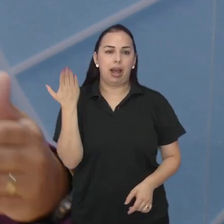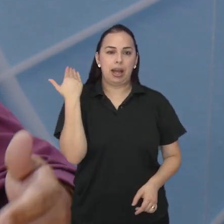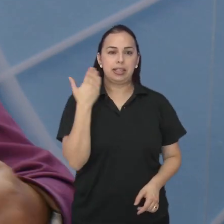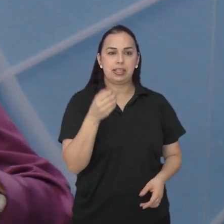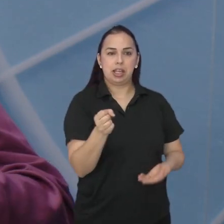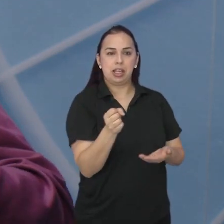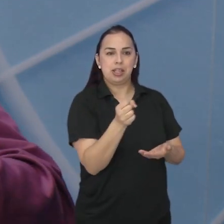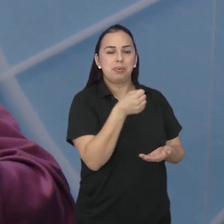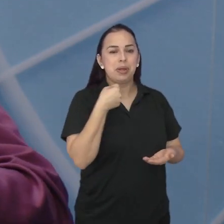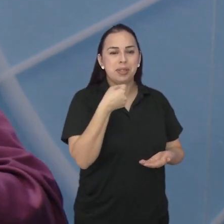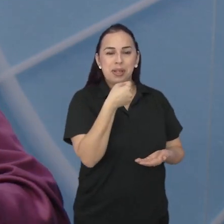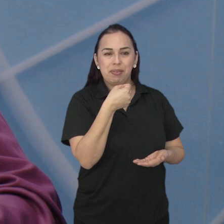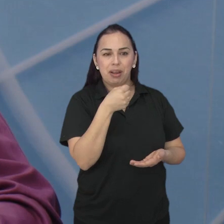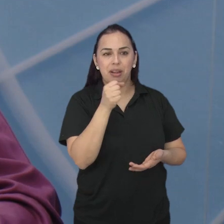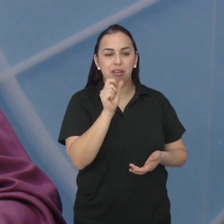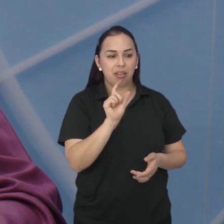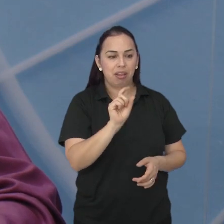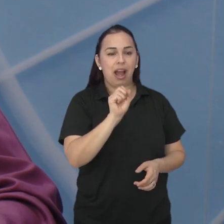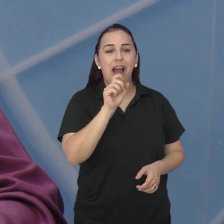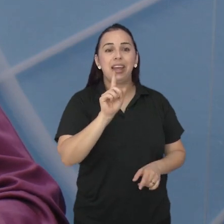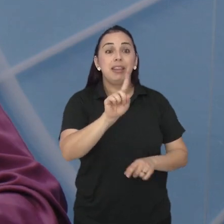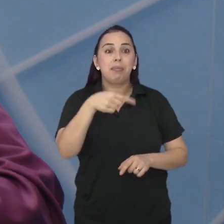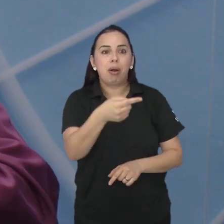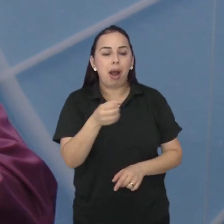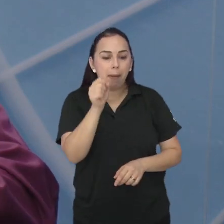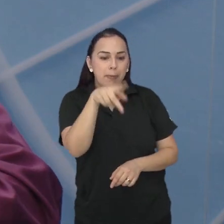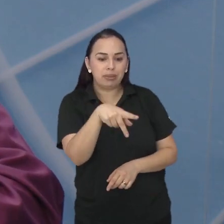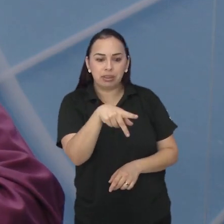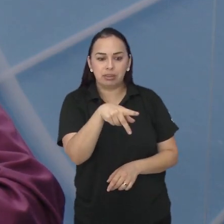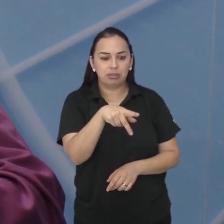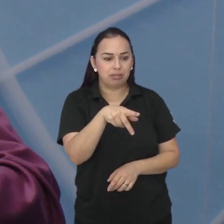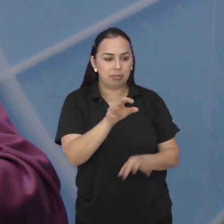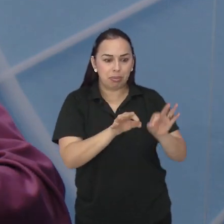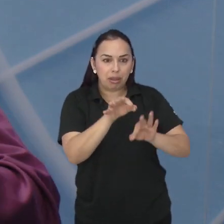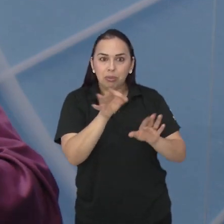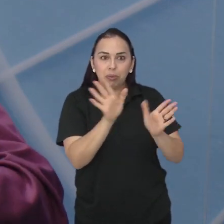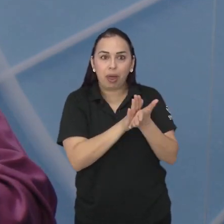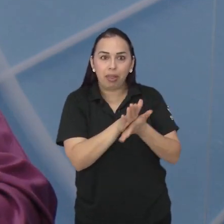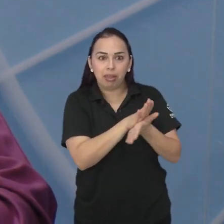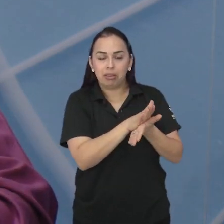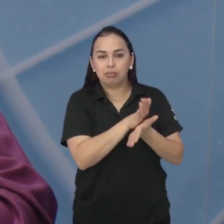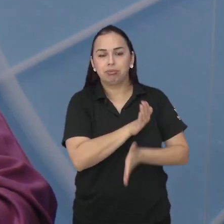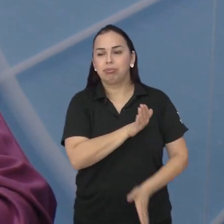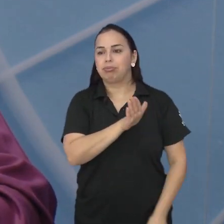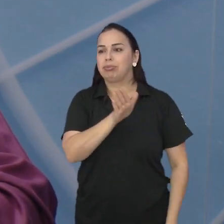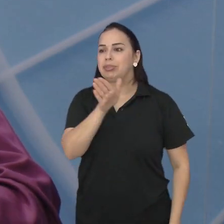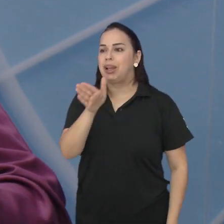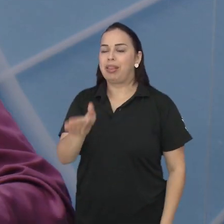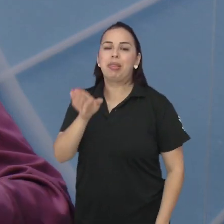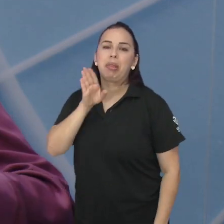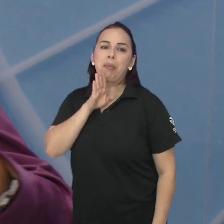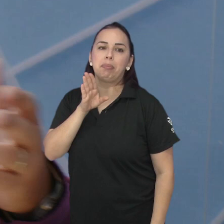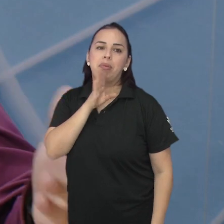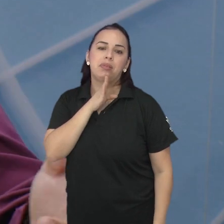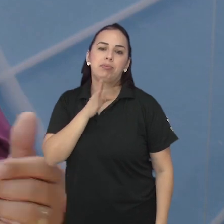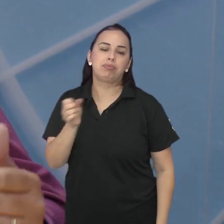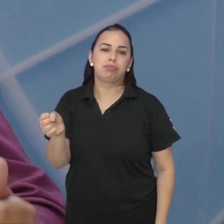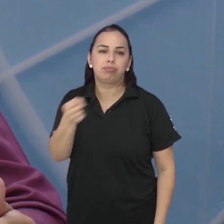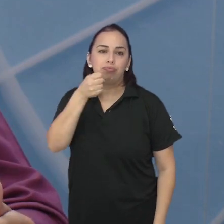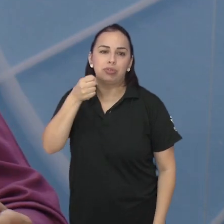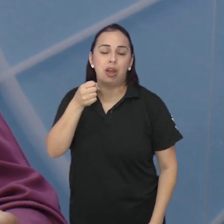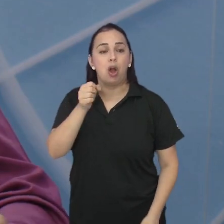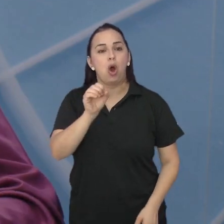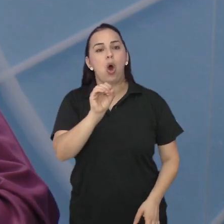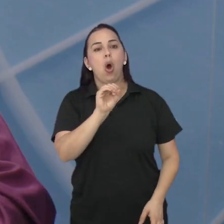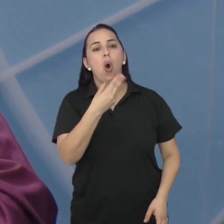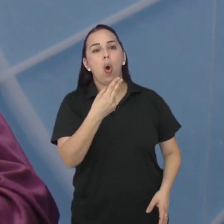de uma cerveja, 2 por semana, aposenta, não tem aquele plano, começa a se aumentar também. Por N motivos também,